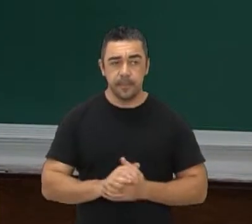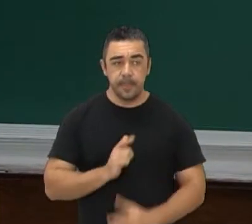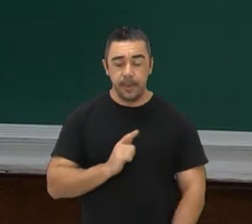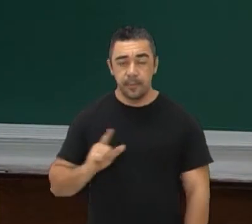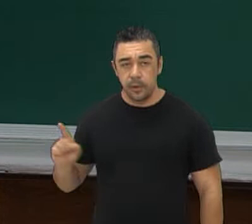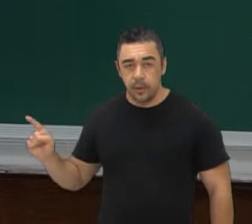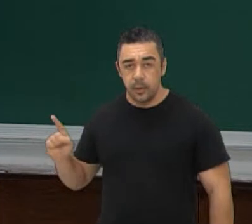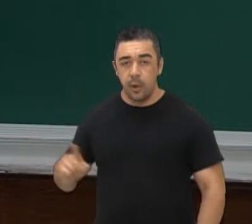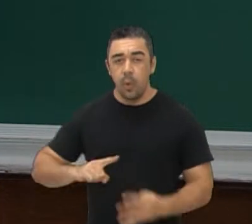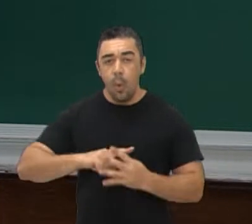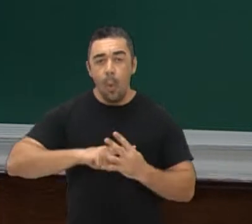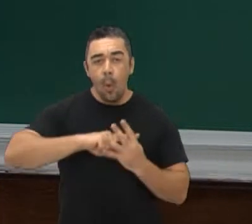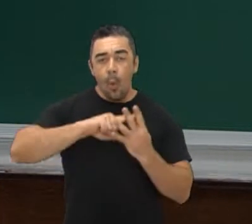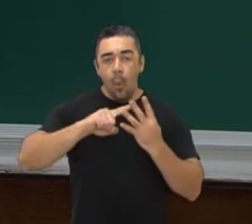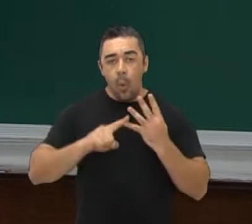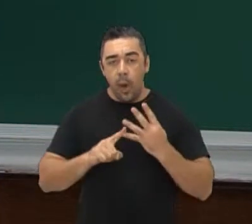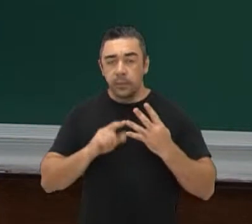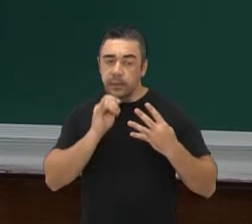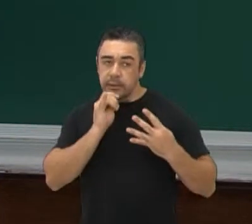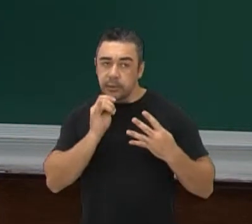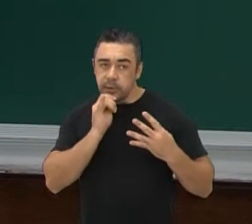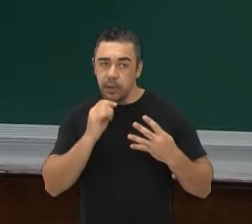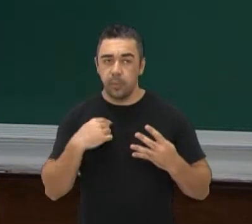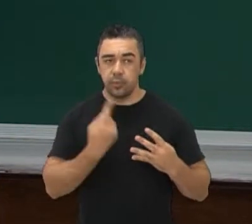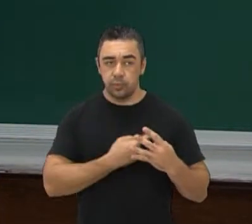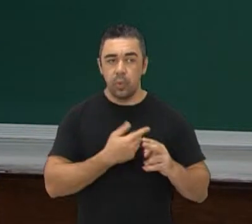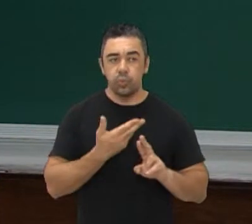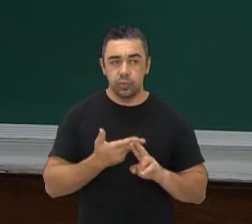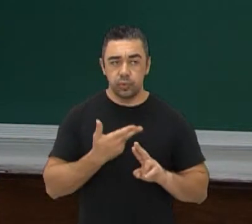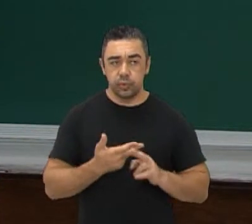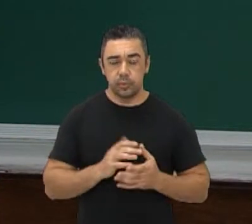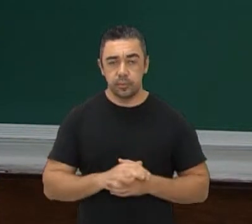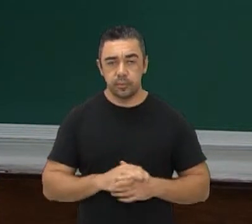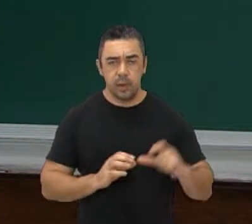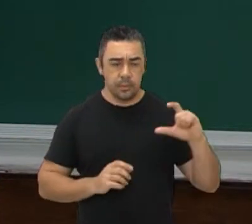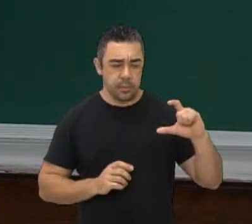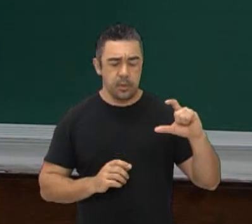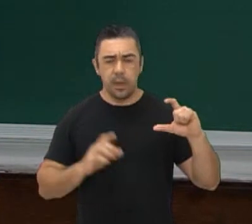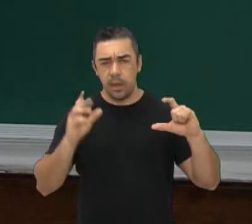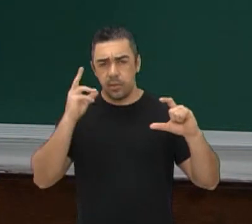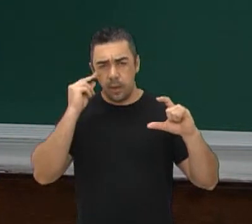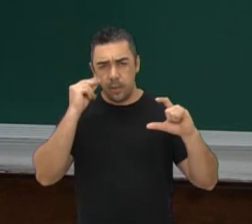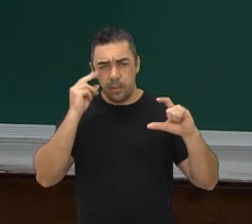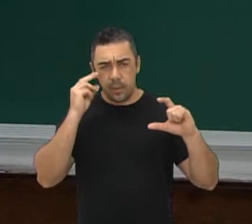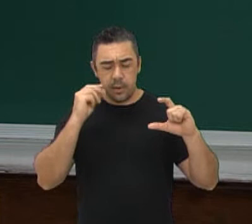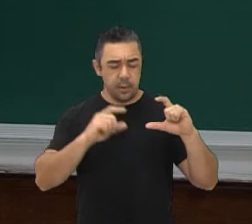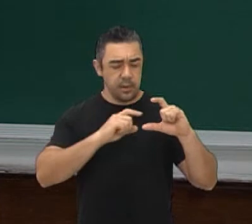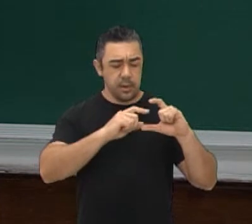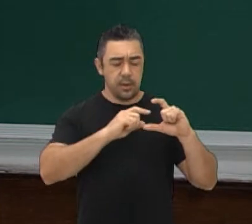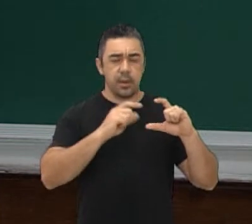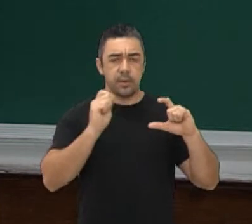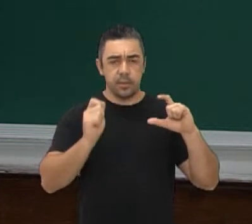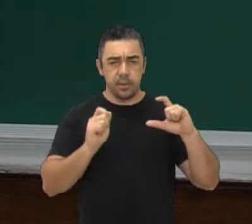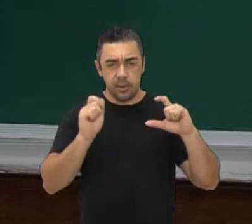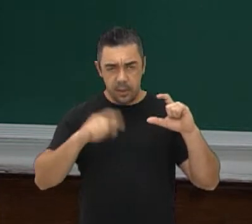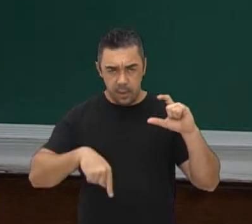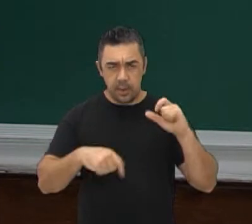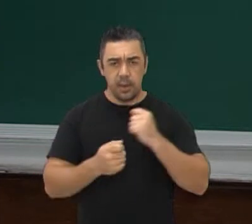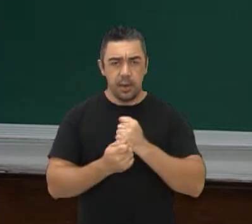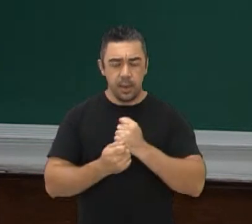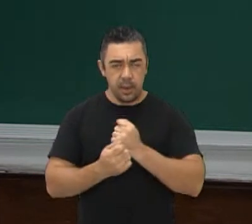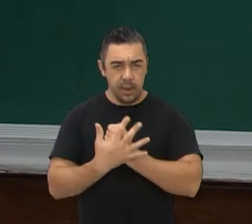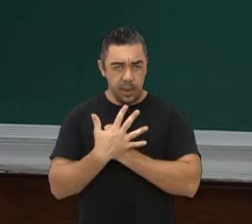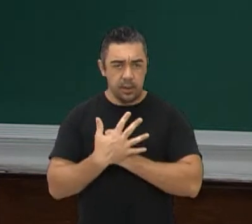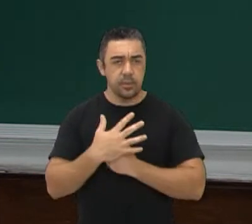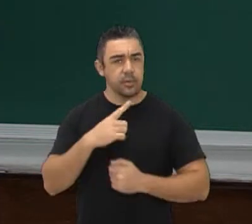aqui quatro exemplos de pilhas que estão no nosso cotidiano. Então, essa pilha comum ácida, ou pilha de Leclanché, ela é a pilha mais